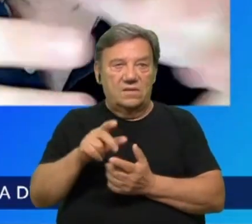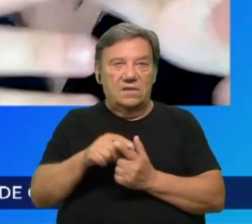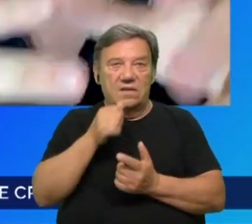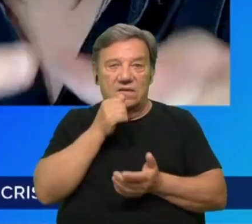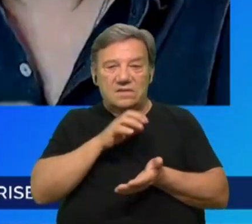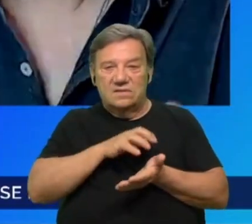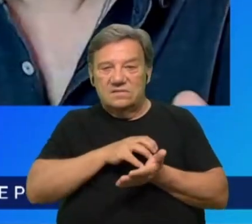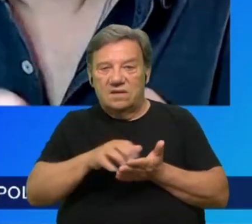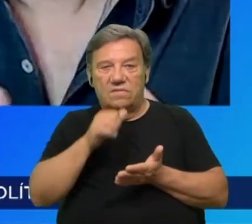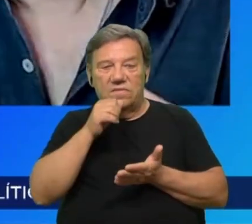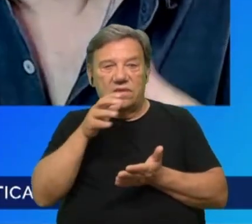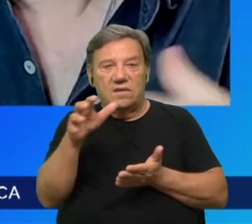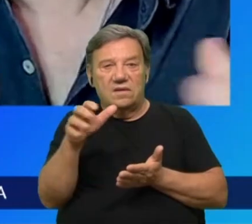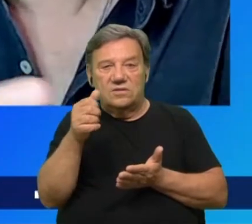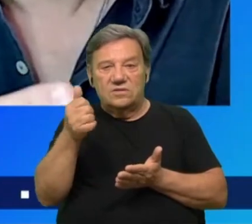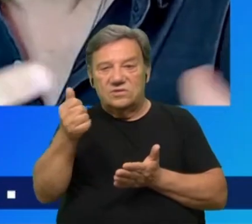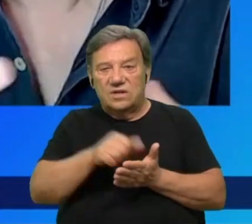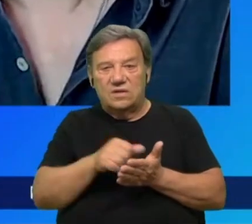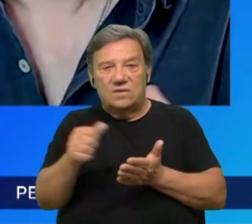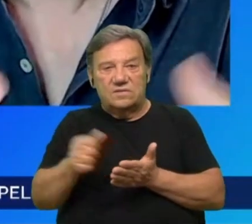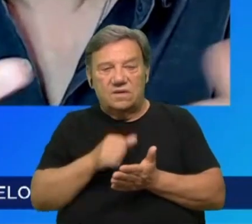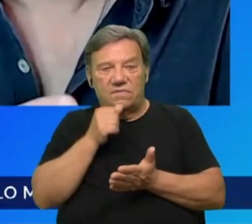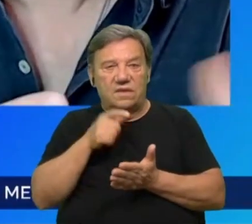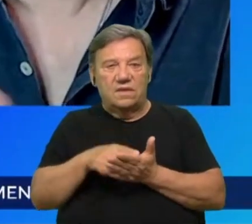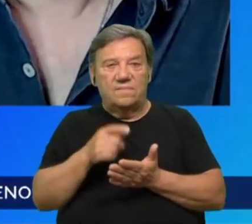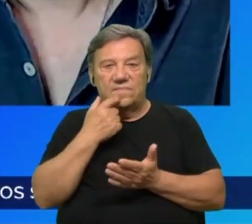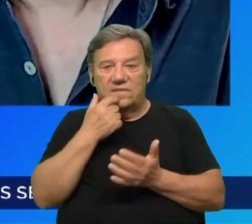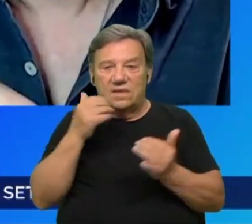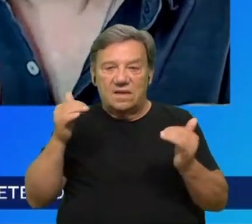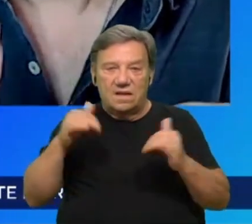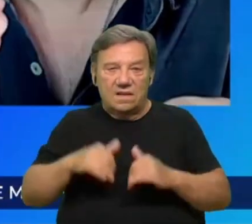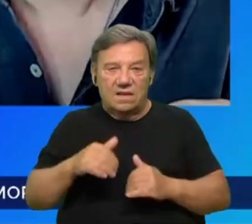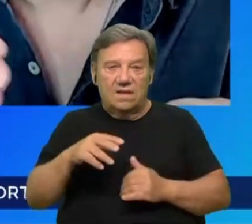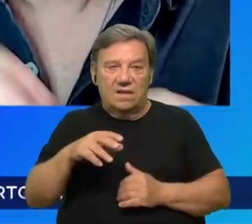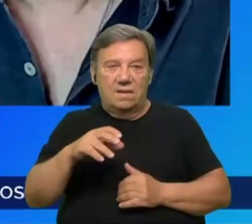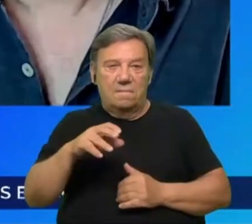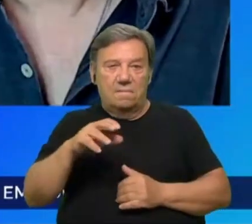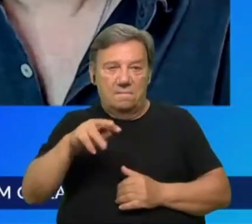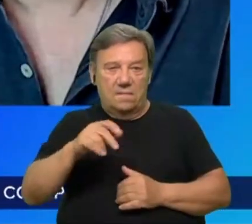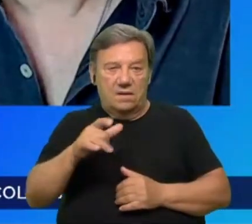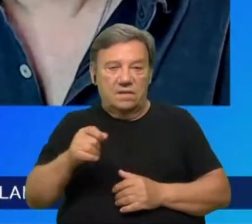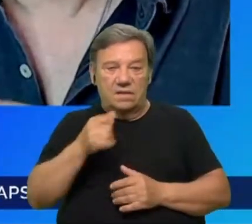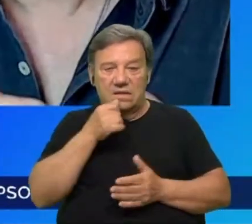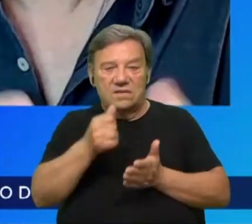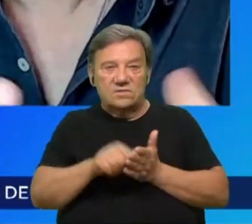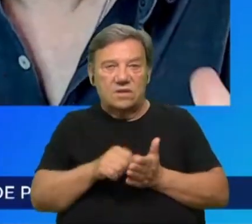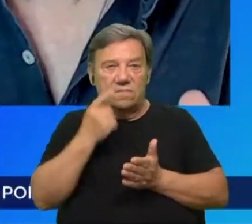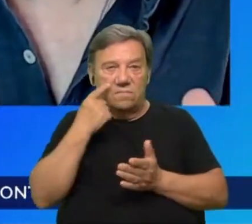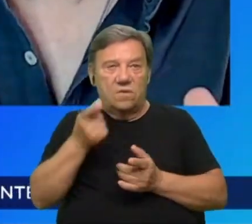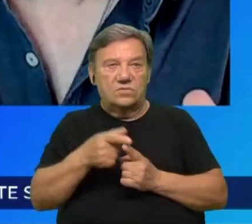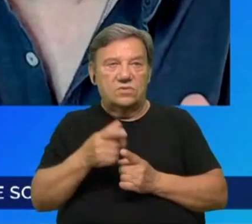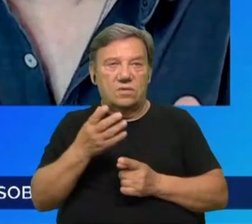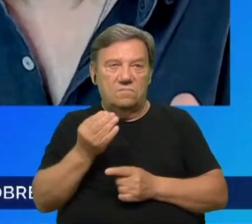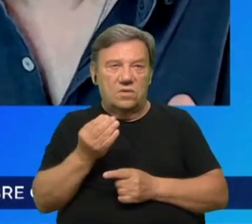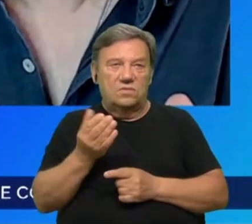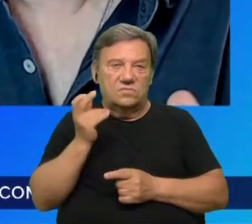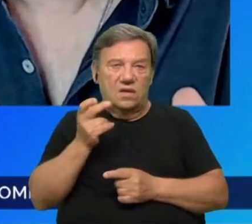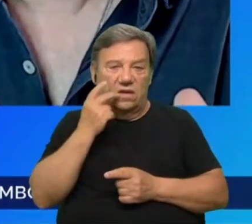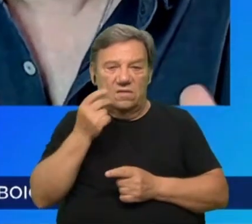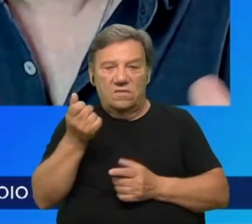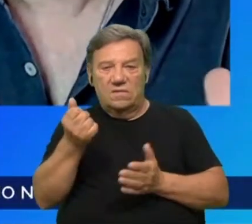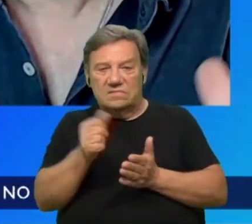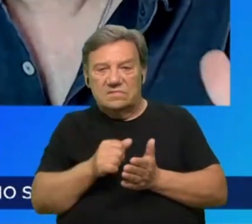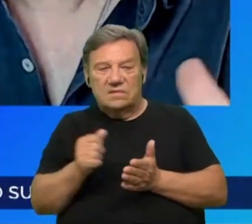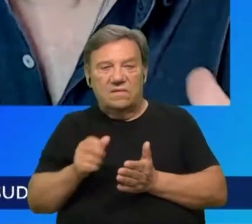essas que estão sobretudo localizadas em crateras de Marte, e estas estrias, como mostram estas imagens, durante muitos anos os